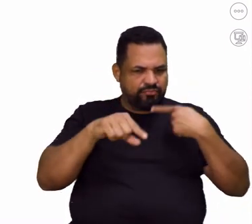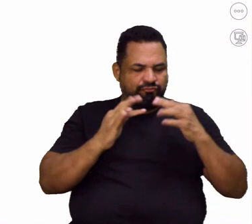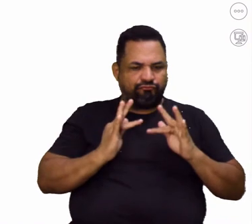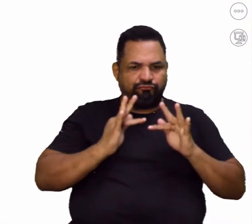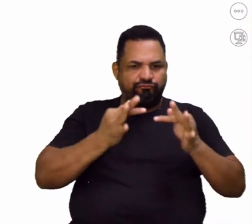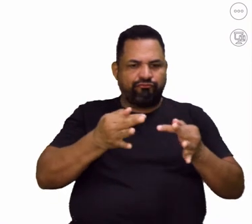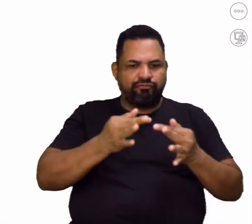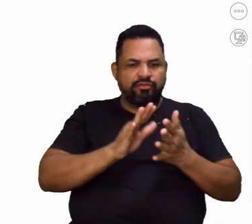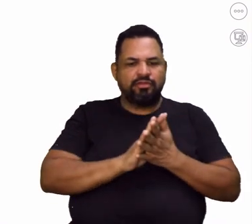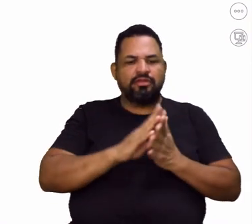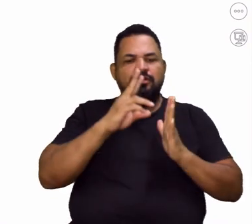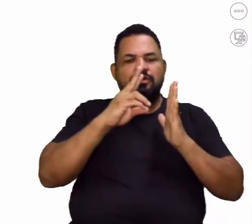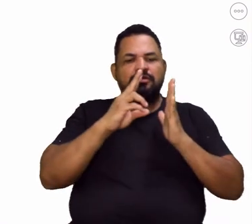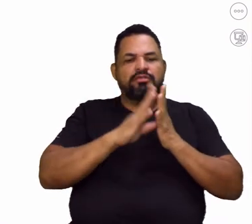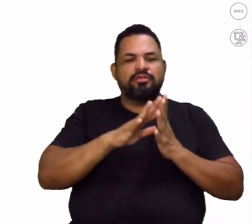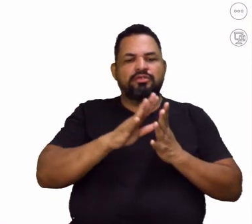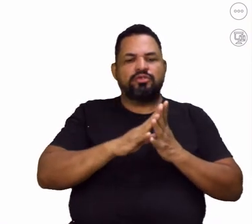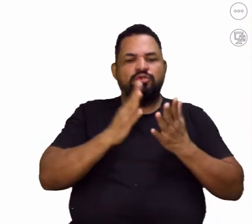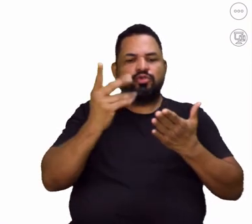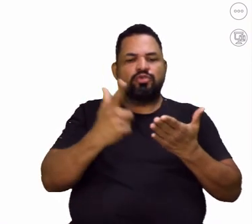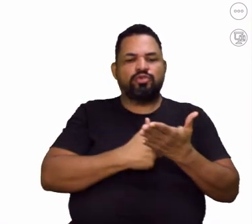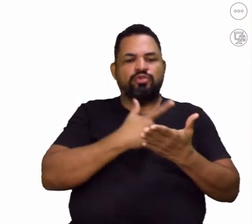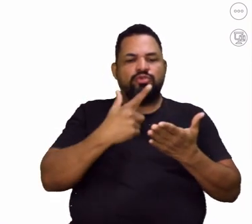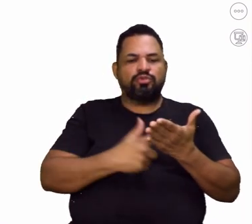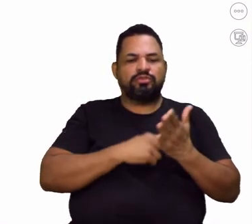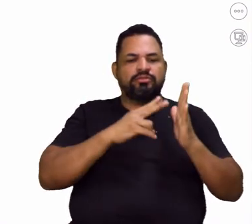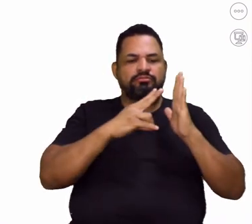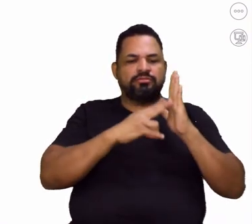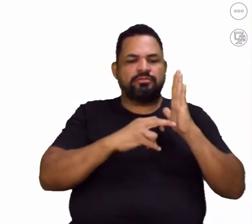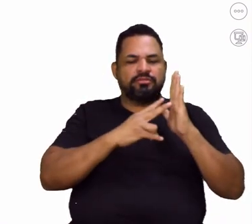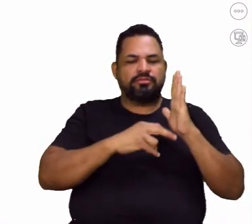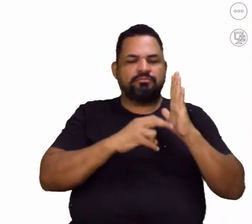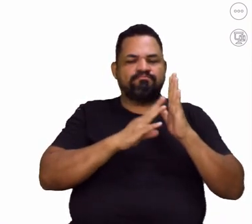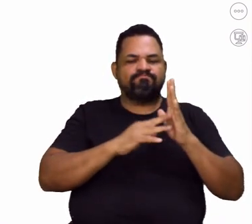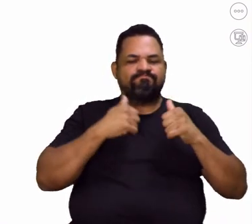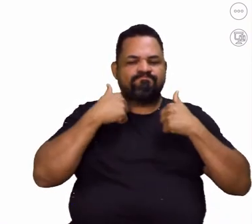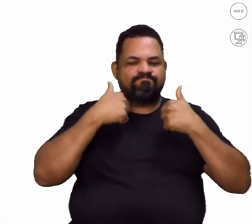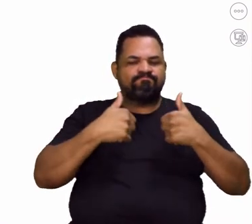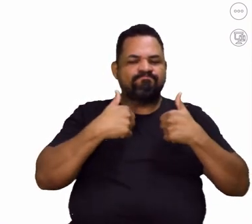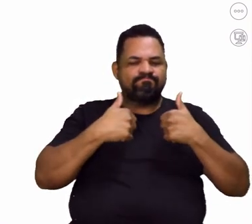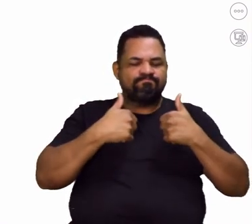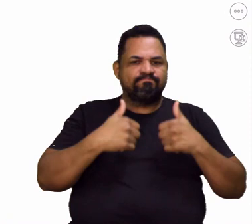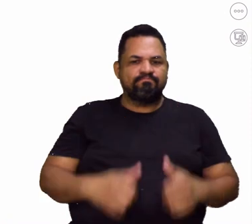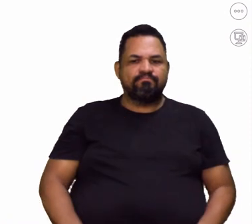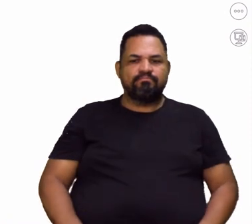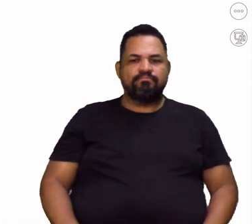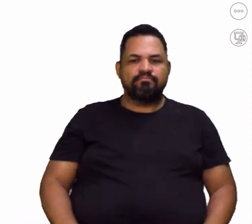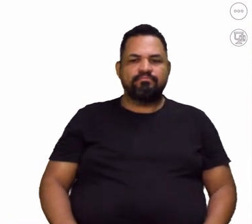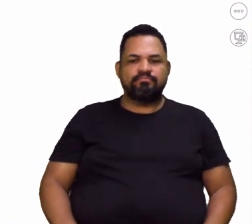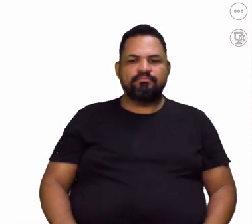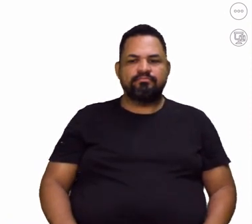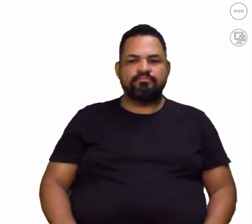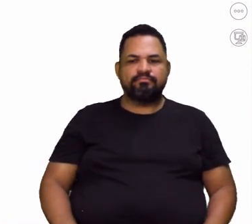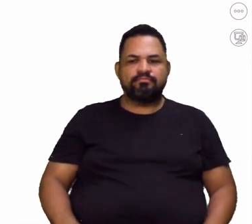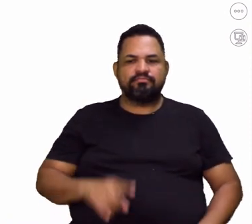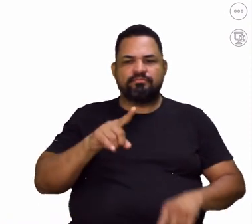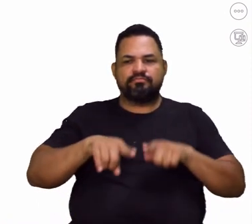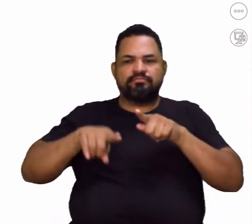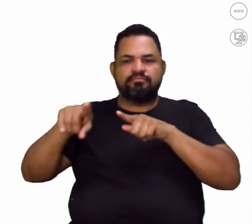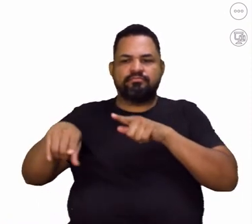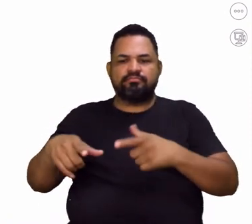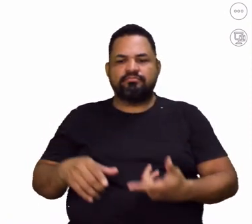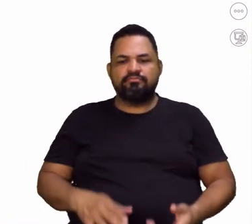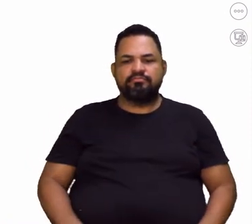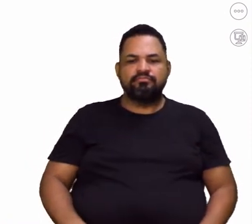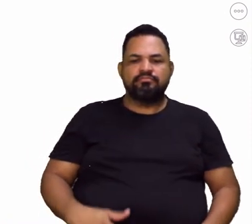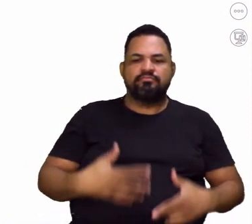livro, seu vocabulário vai ficar massa. Então, aí, fazendo aqui, ó, variando, no caso,